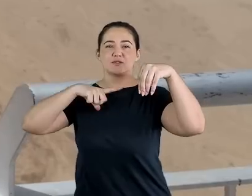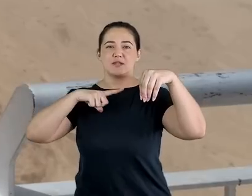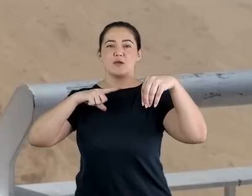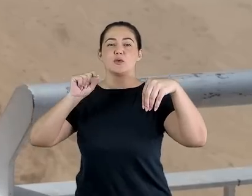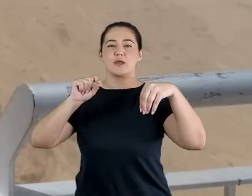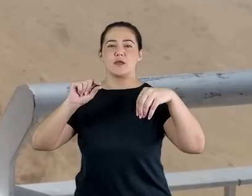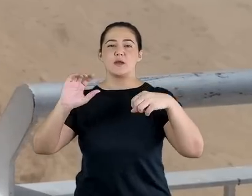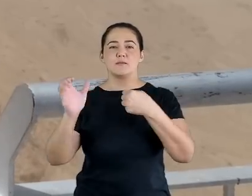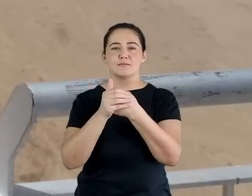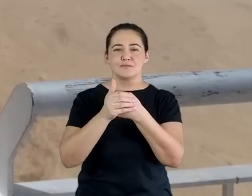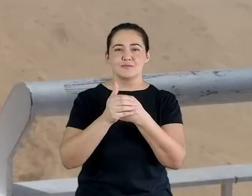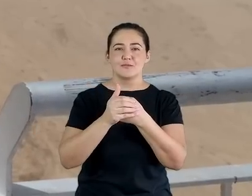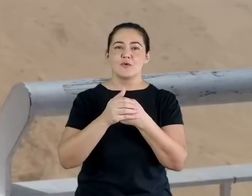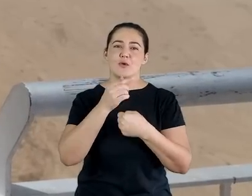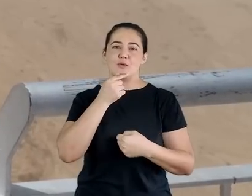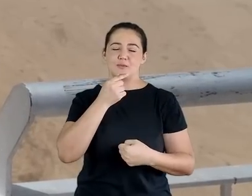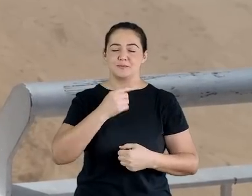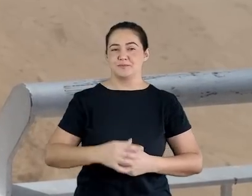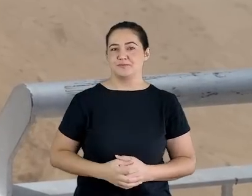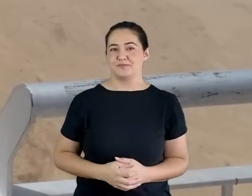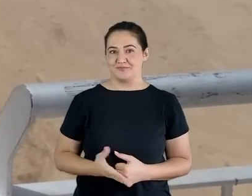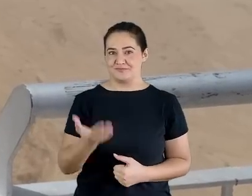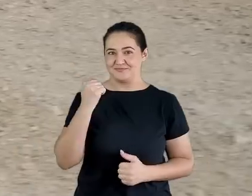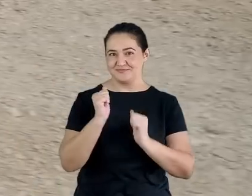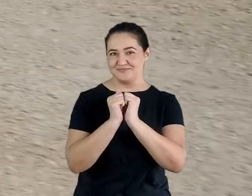porque Evidências está só começando.